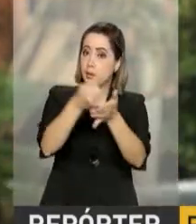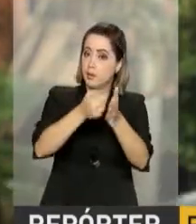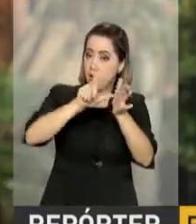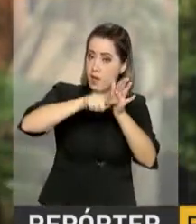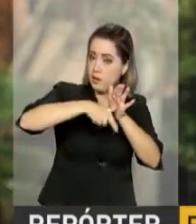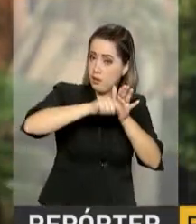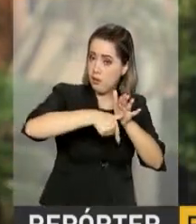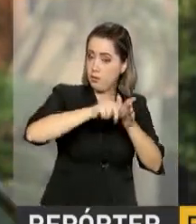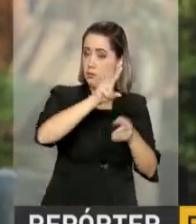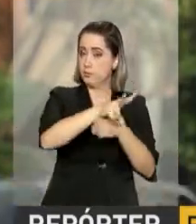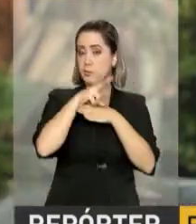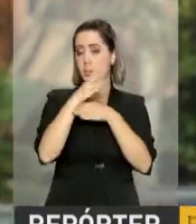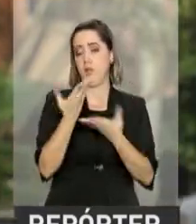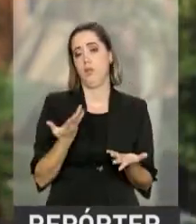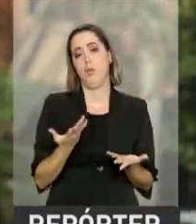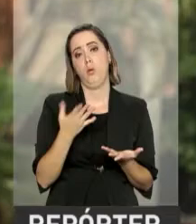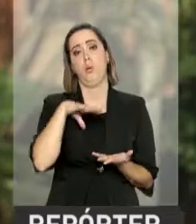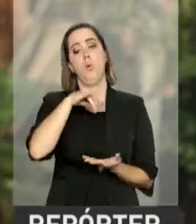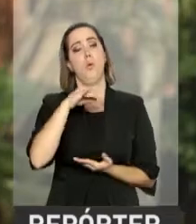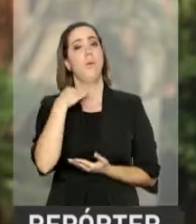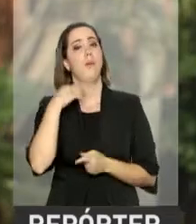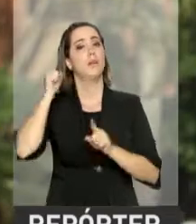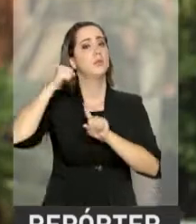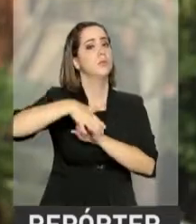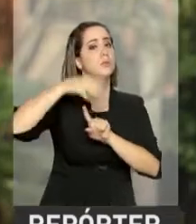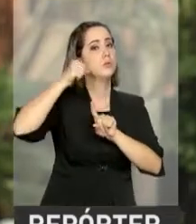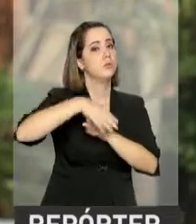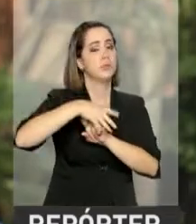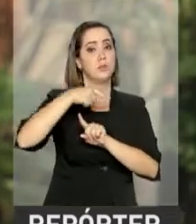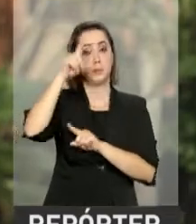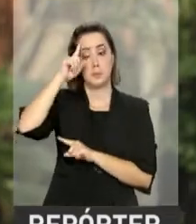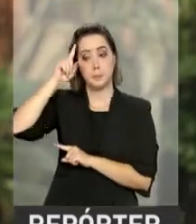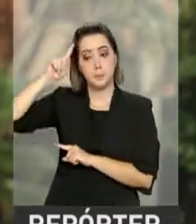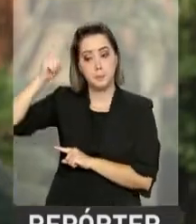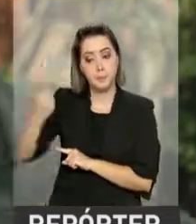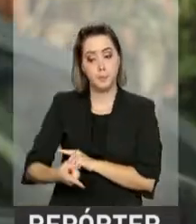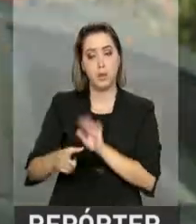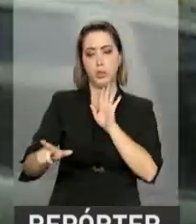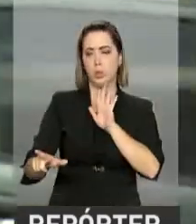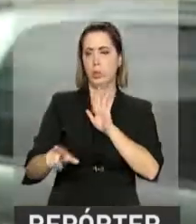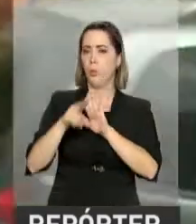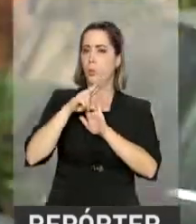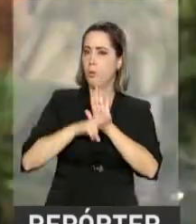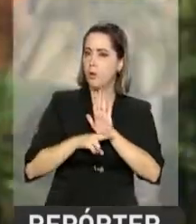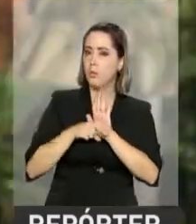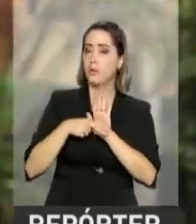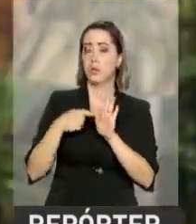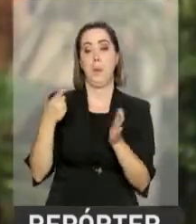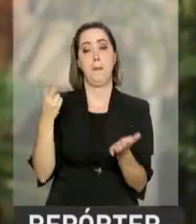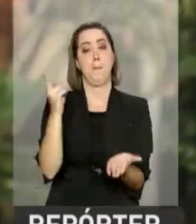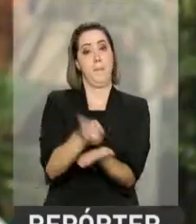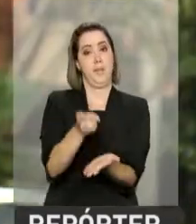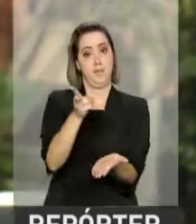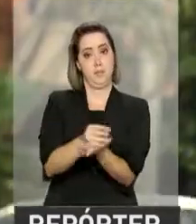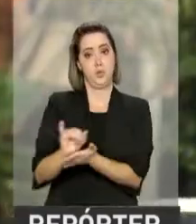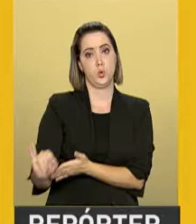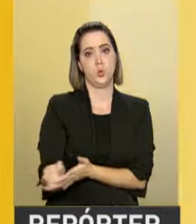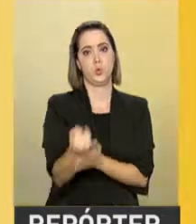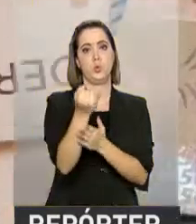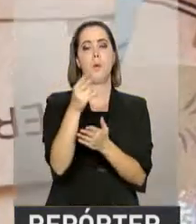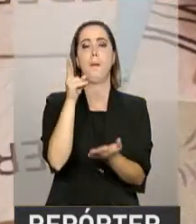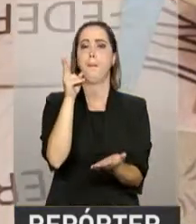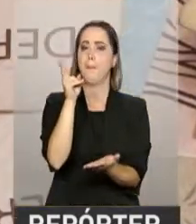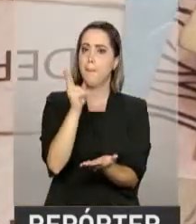é que o banco central editou uma resolução que não tenha taxa de juros contratada mesmo que as prestações não estejam em dia